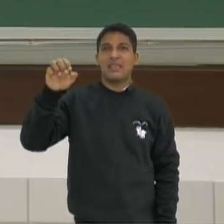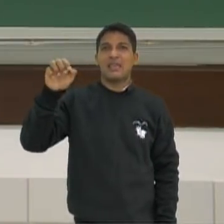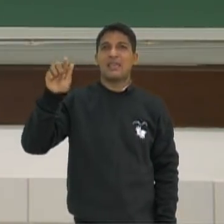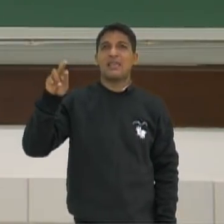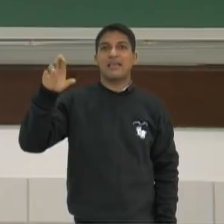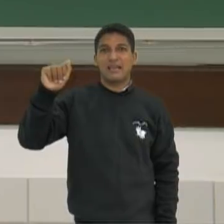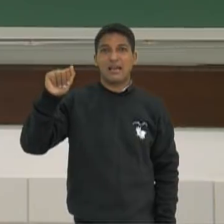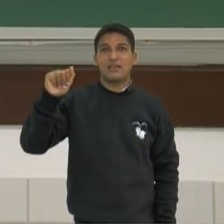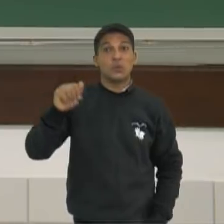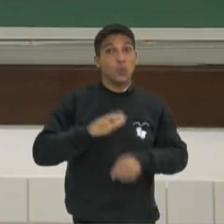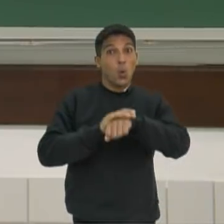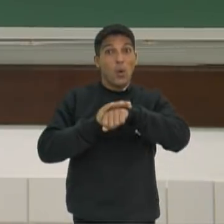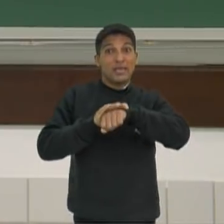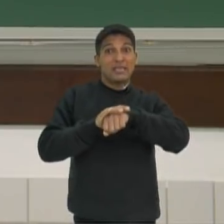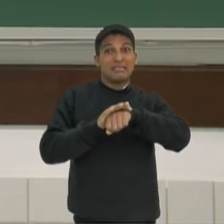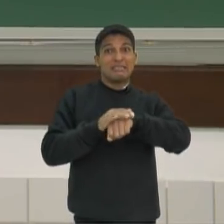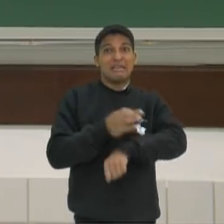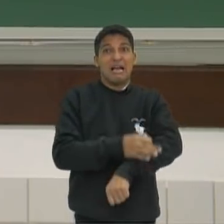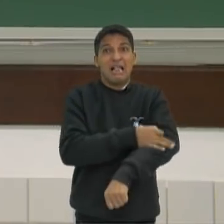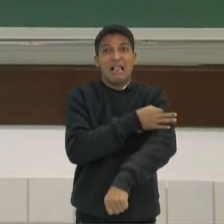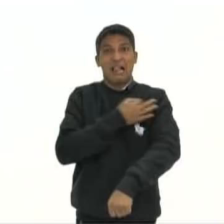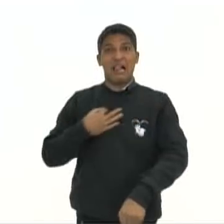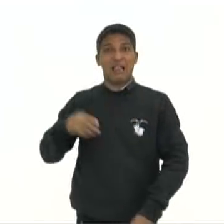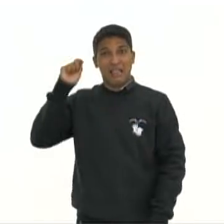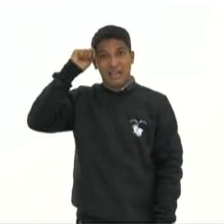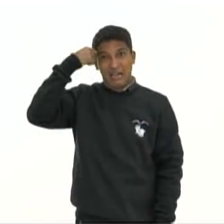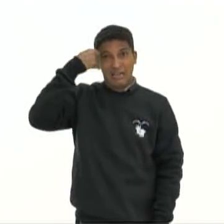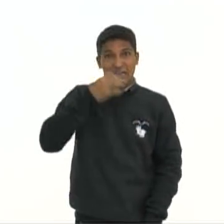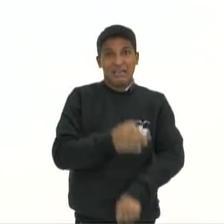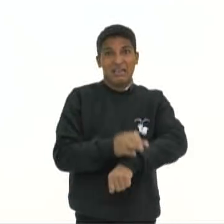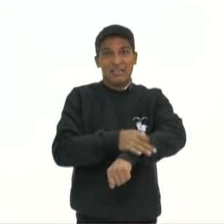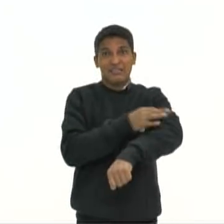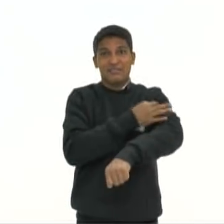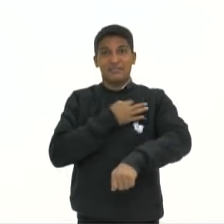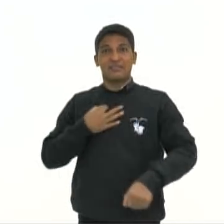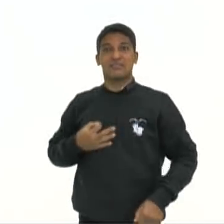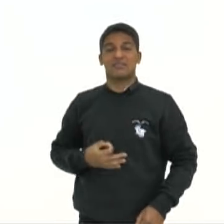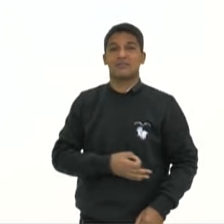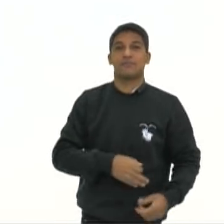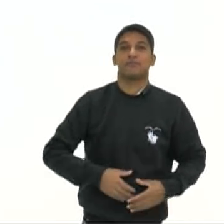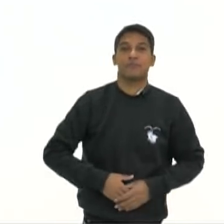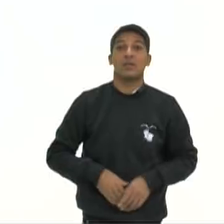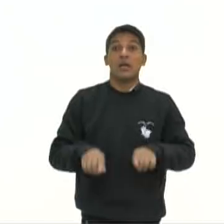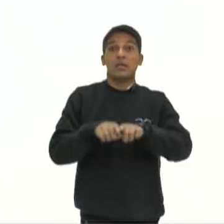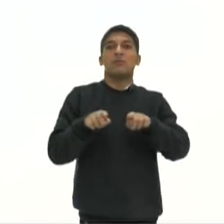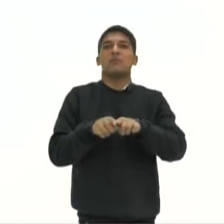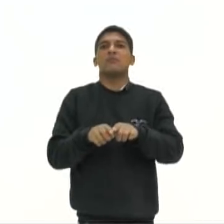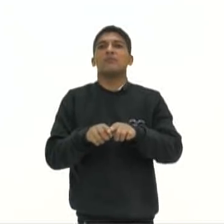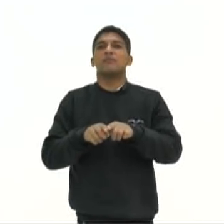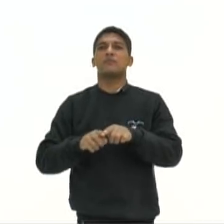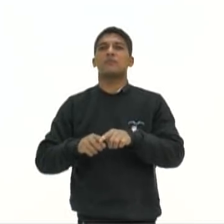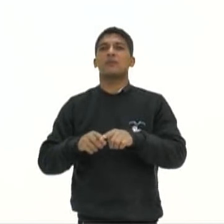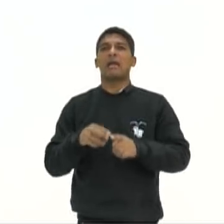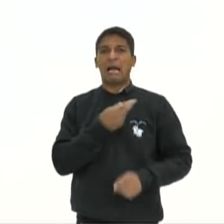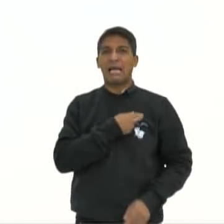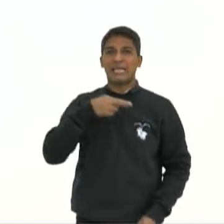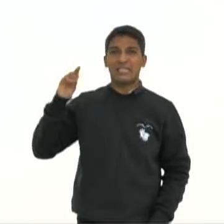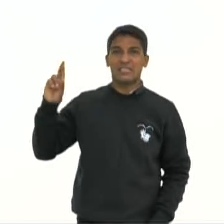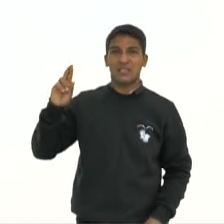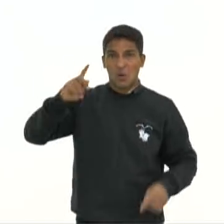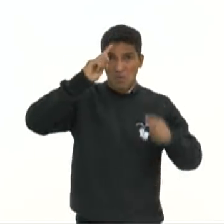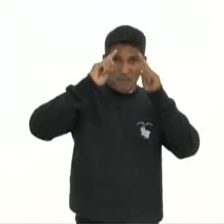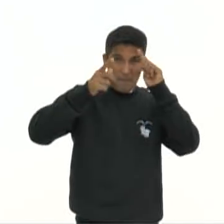trazer a ideia da presença constante da morte como fosse uma ideia essa ideia é uma